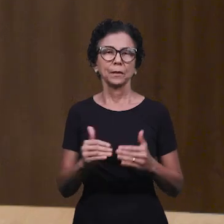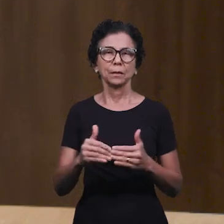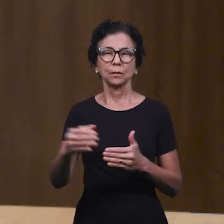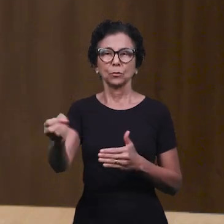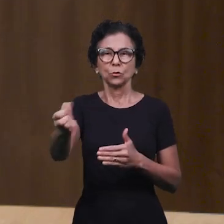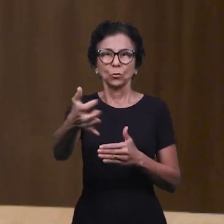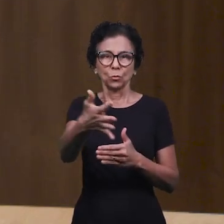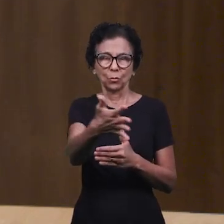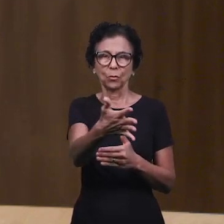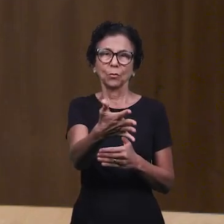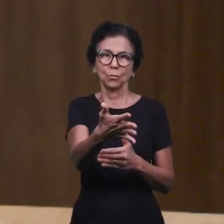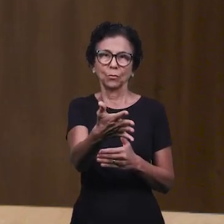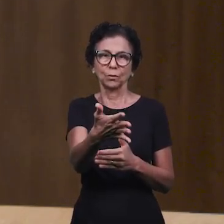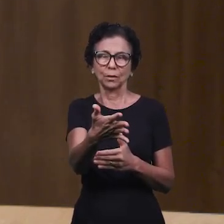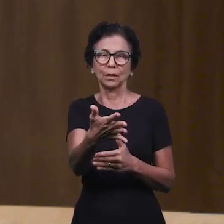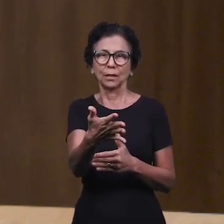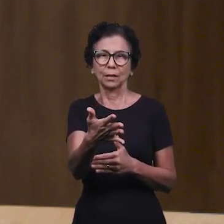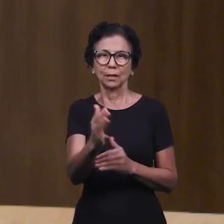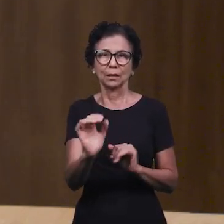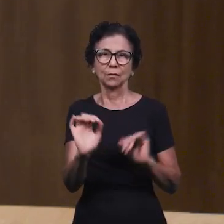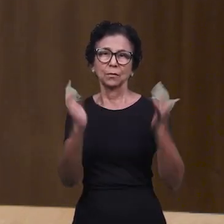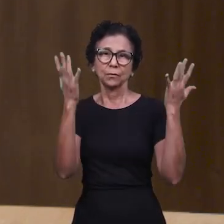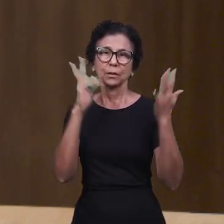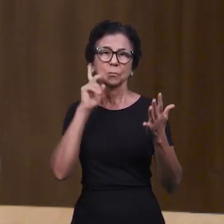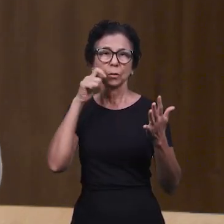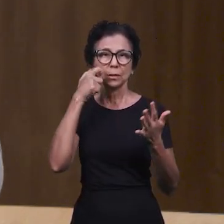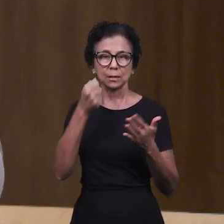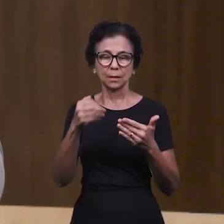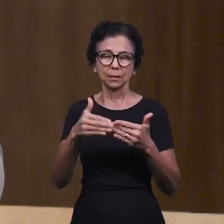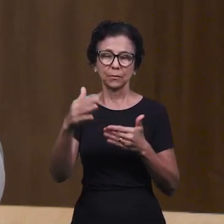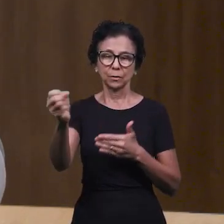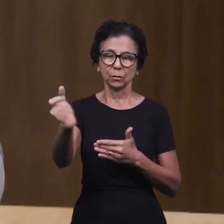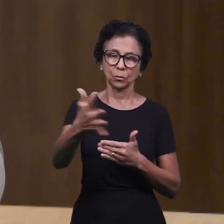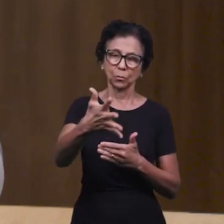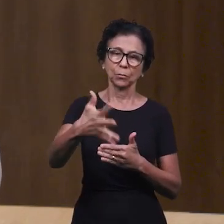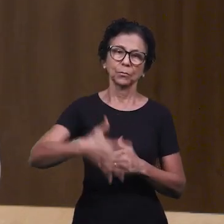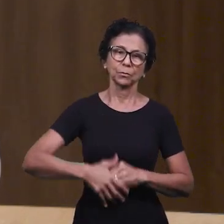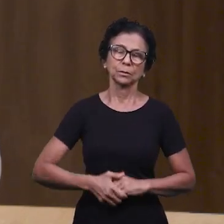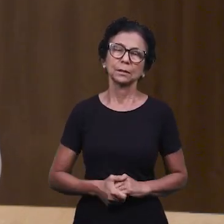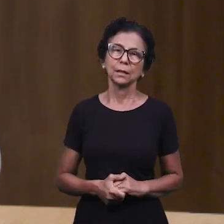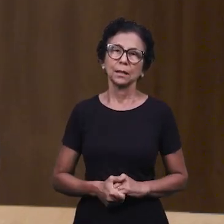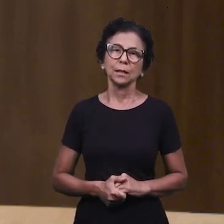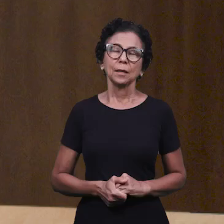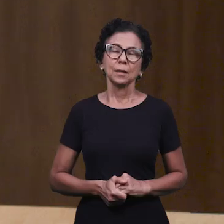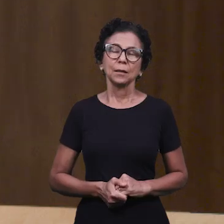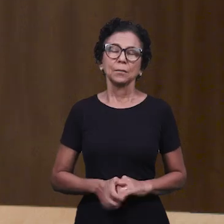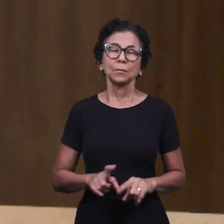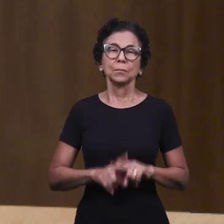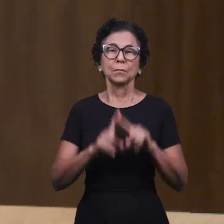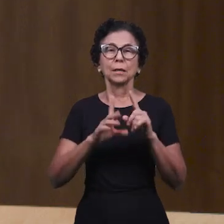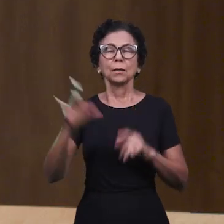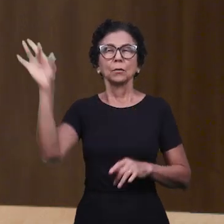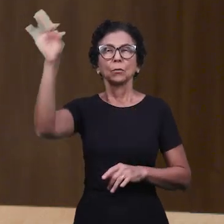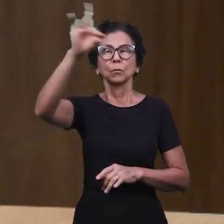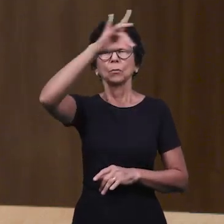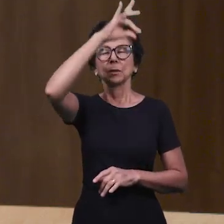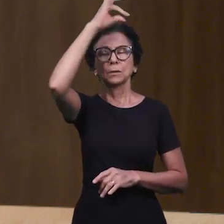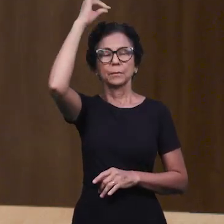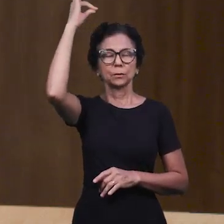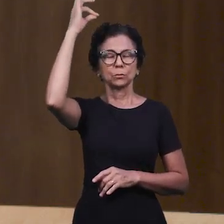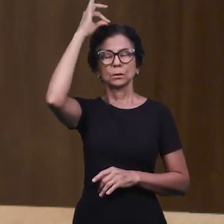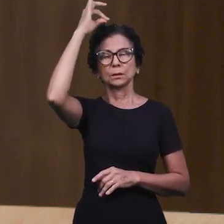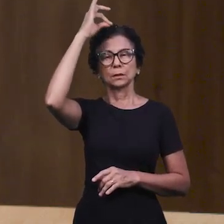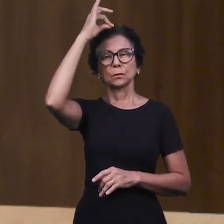né? Com o pastor Daniel colocou, né? O povo do Egito, quando saiu do Egito, saiu com todo o ouro, toda a prata do Egito. Quer dizer, todo